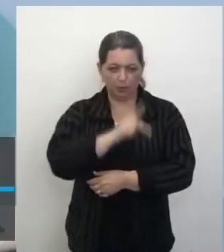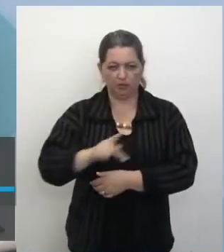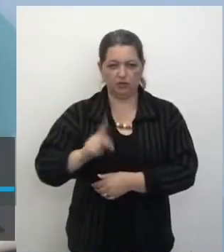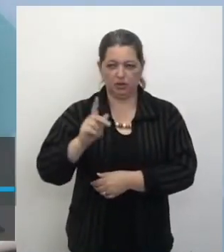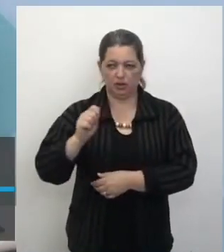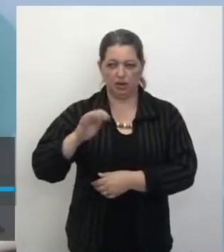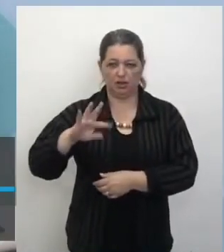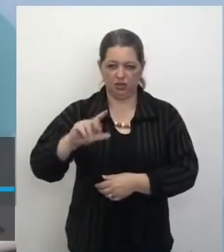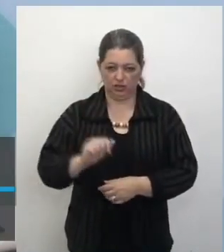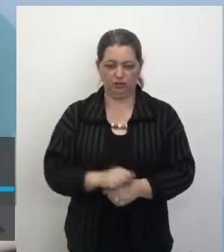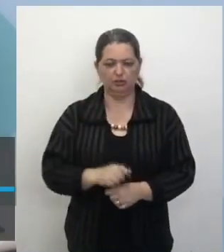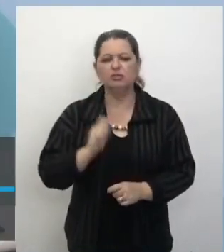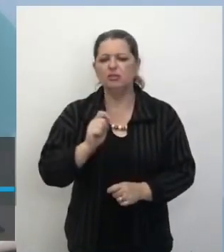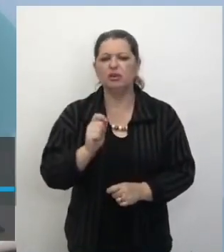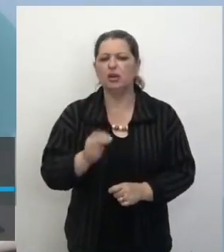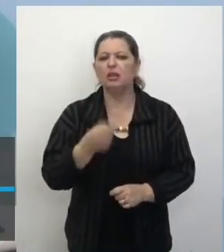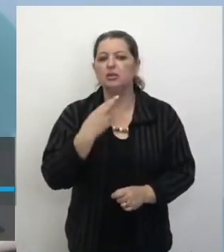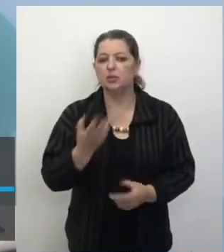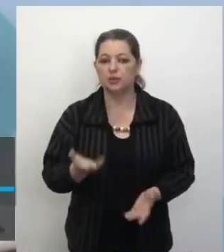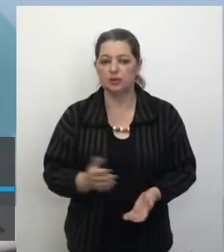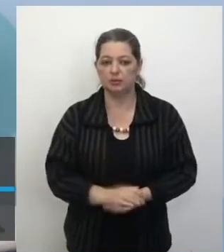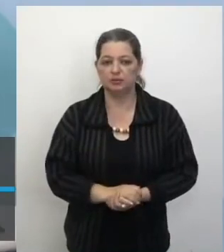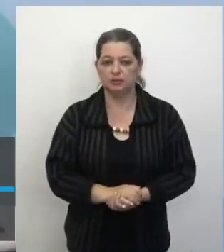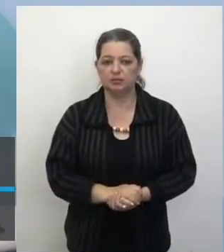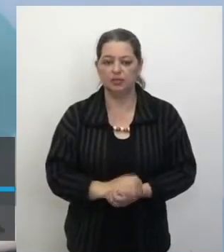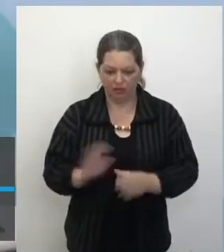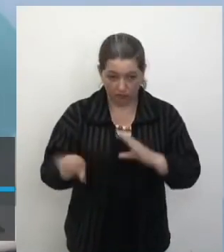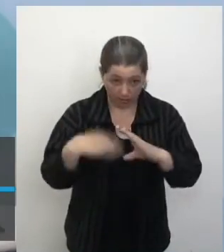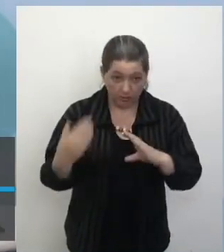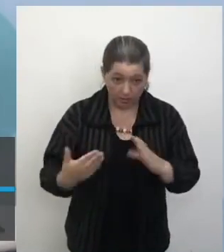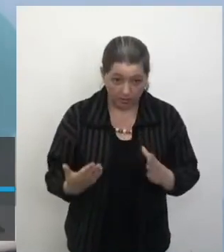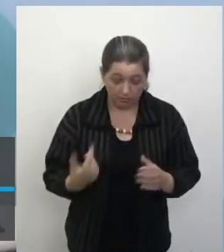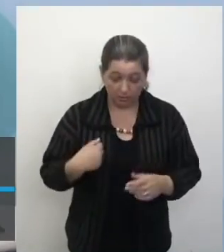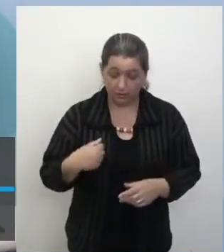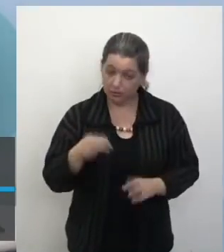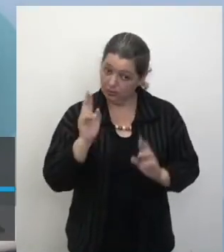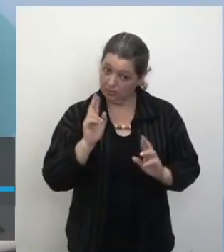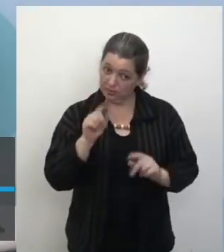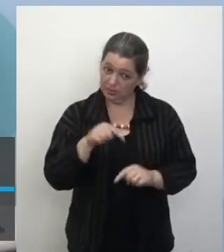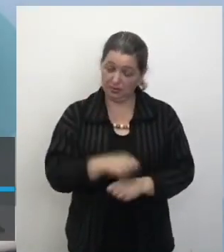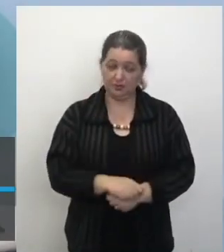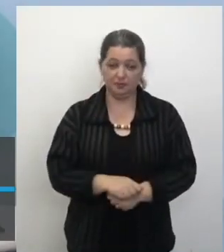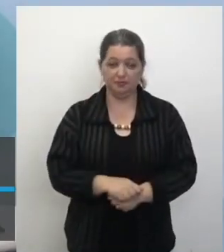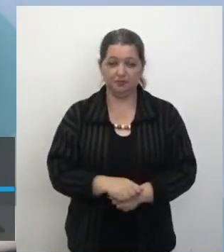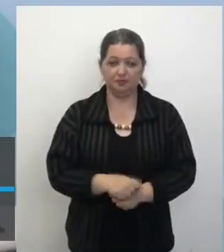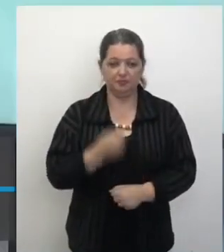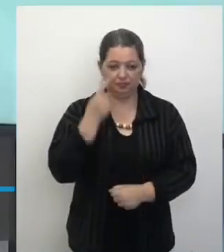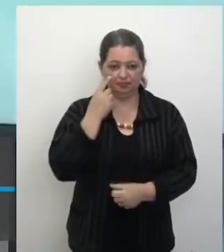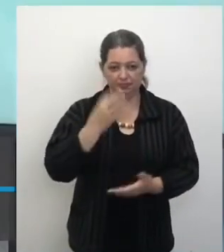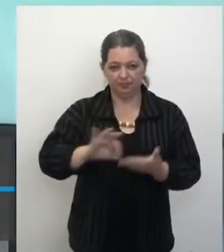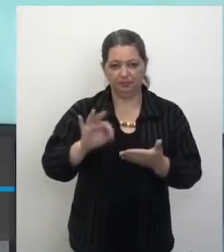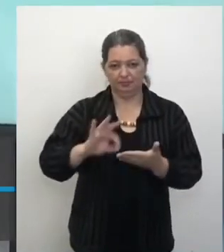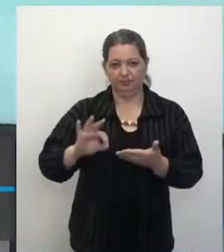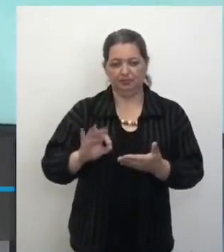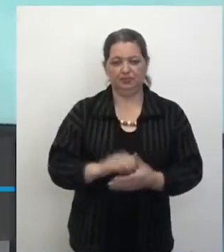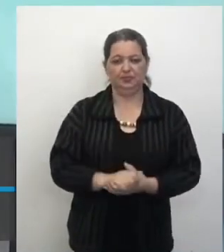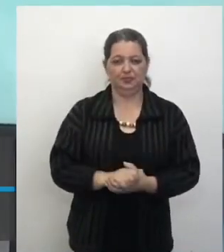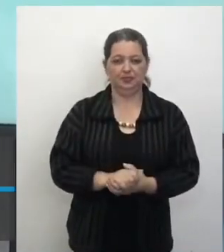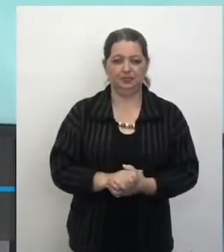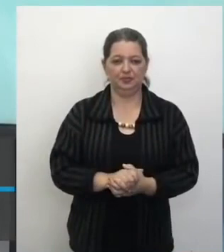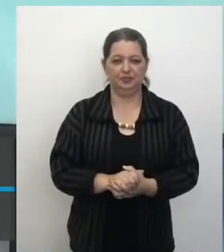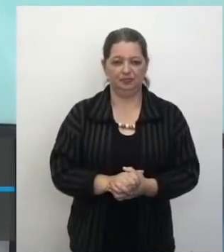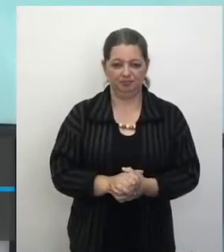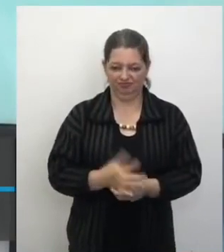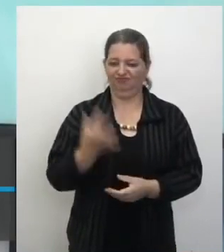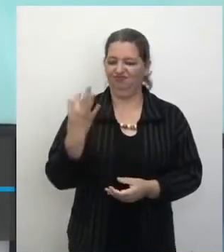Cadê as suas respostas, hein? Vocês vão mandar para mim ou não vão? Estou aguardando. Vamos conferir, professora Roberta? Vamos, coitado desses alunos, foi na